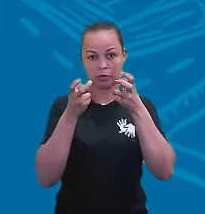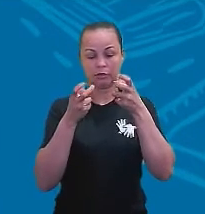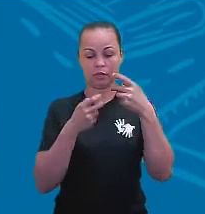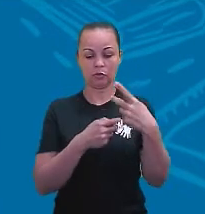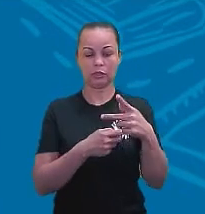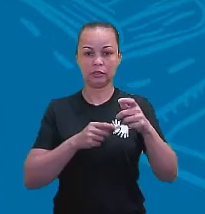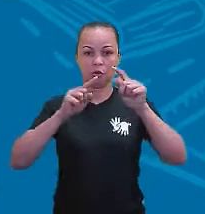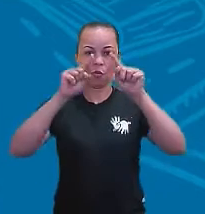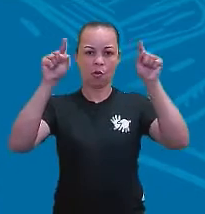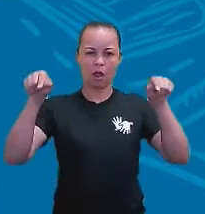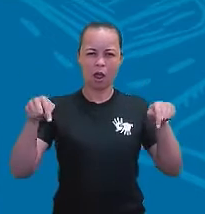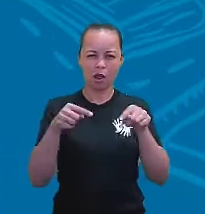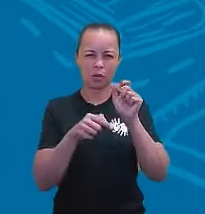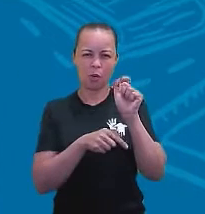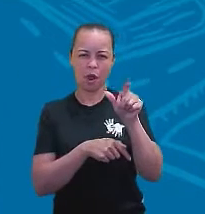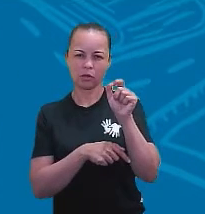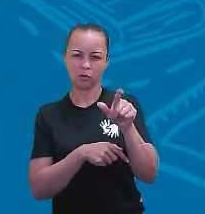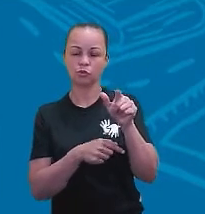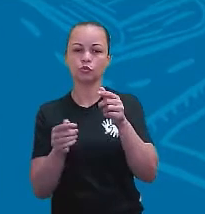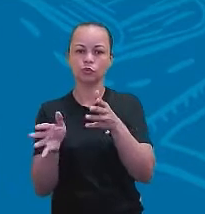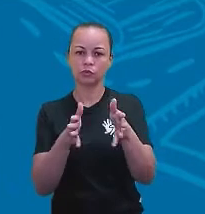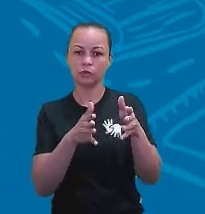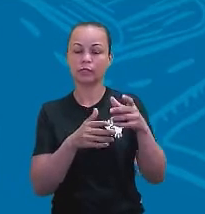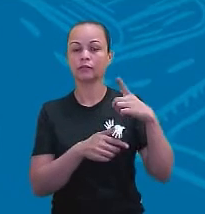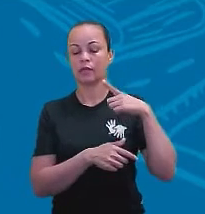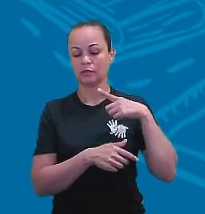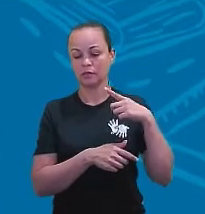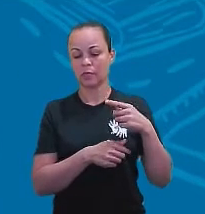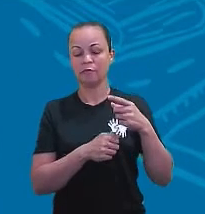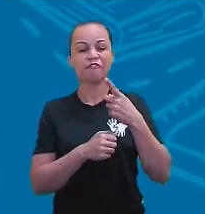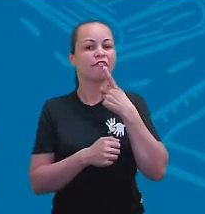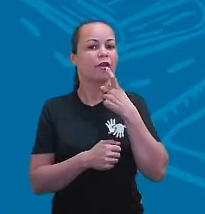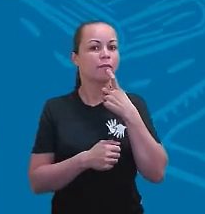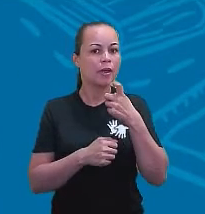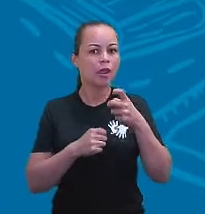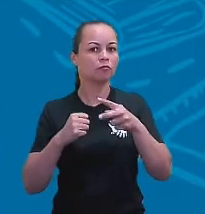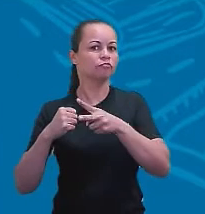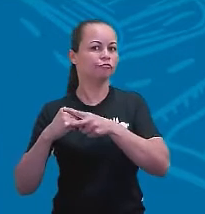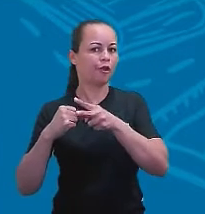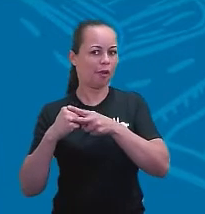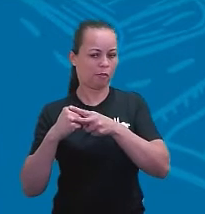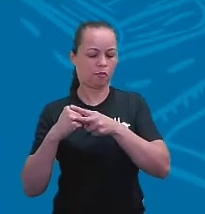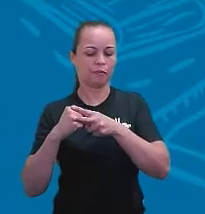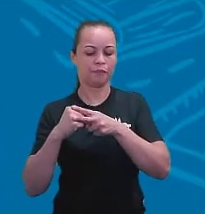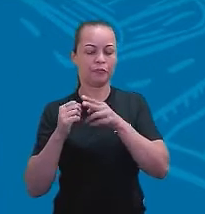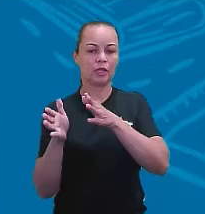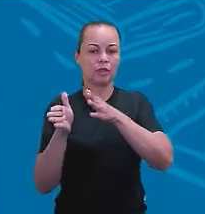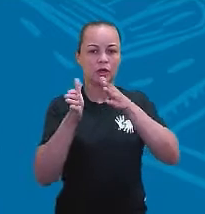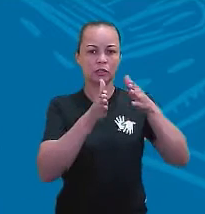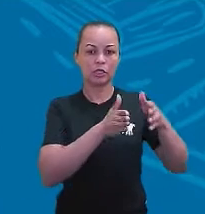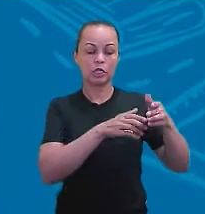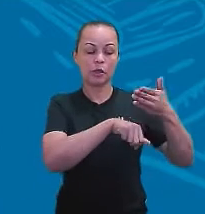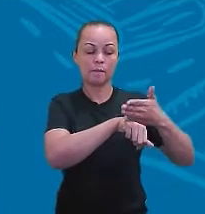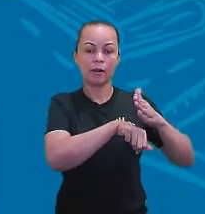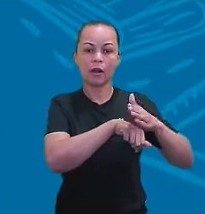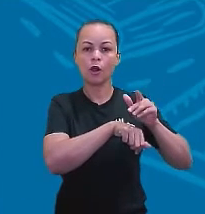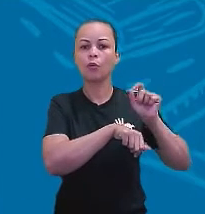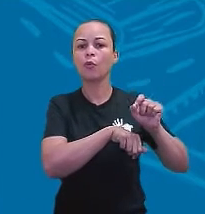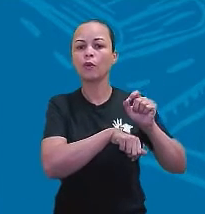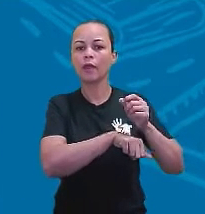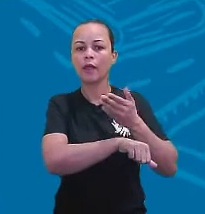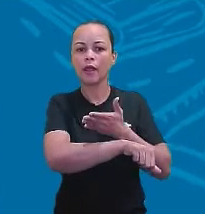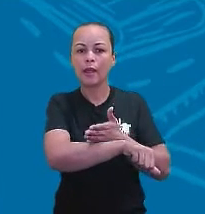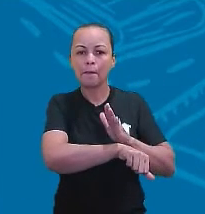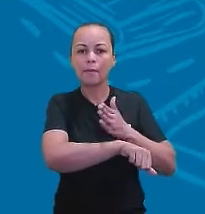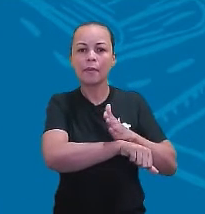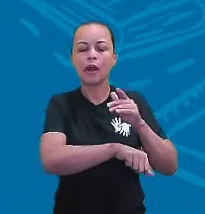porque vocês têm sempre em vermelho está o verbo, ou seja, a forma do verbo to be. E em branco aí a gente tem os